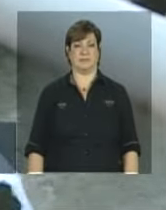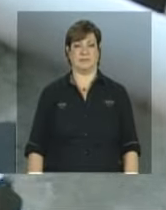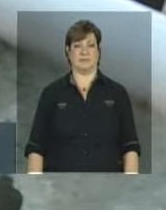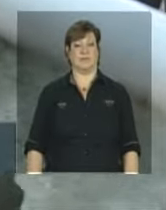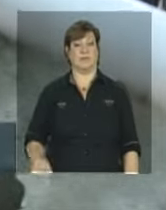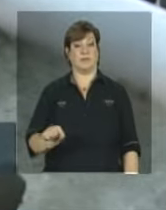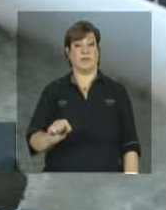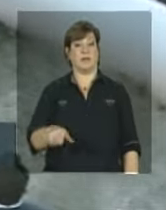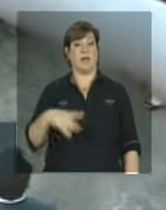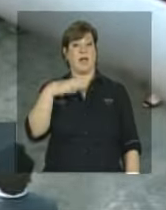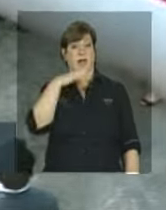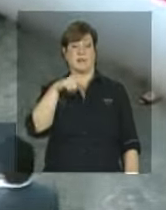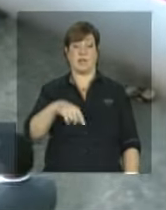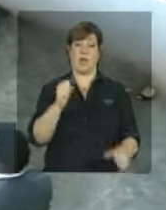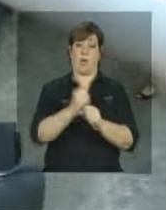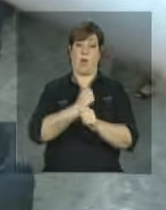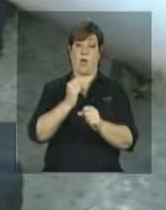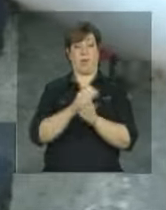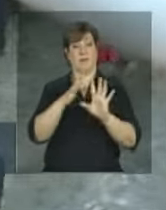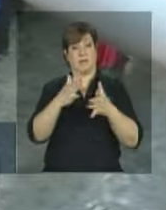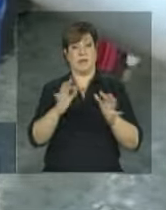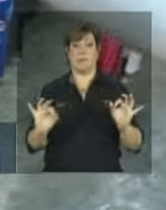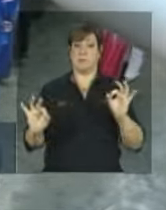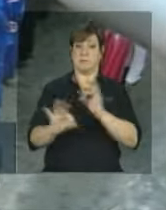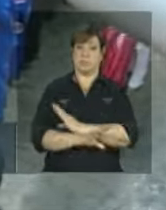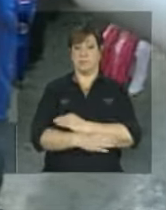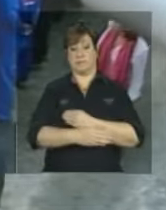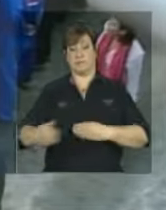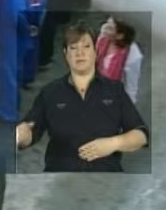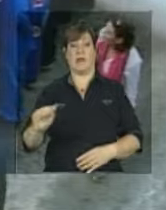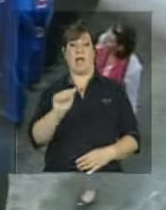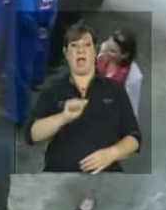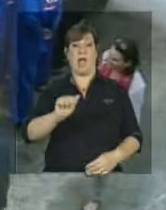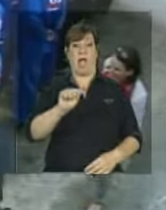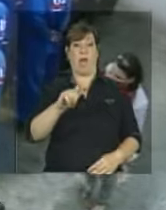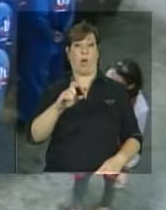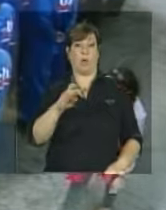A previsão é de que essas obras sejam concluídas em agosto.